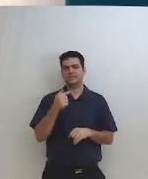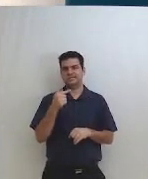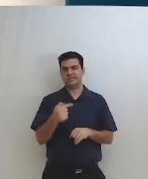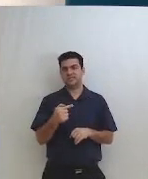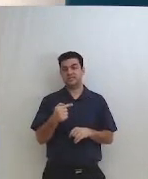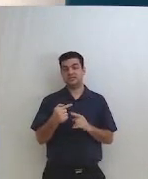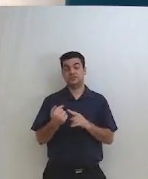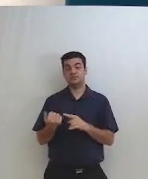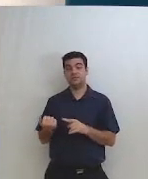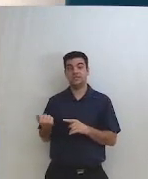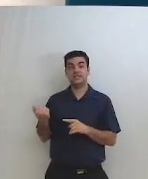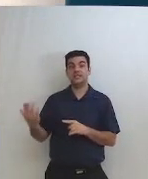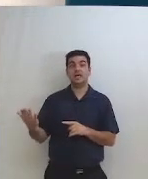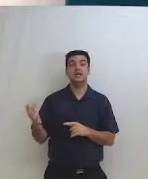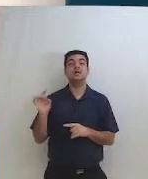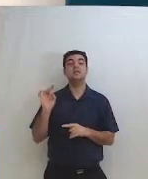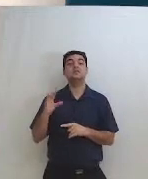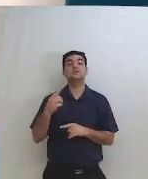se deu no dia